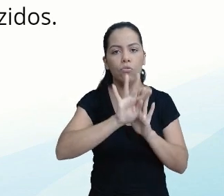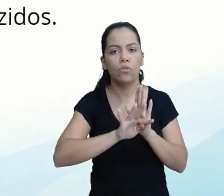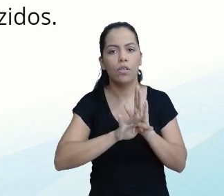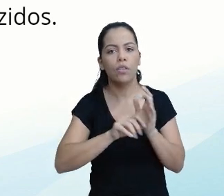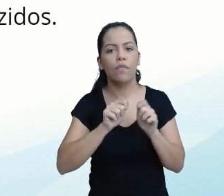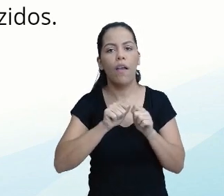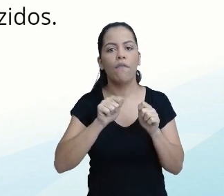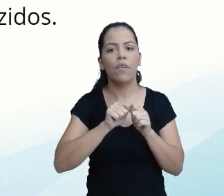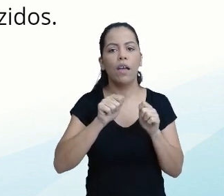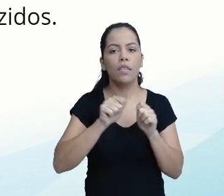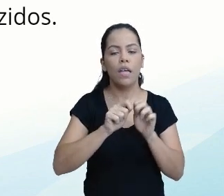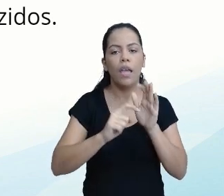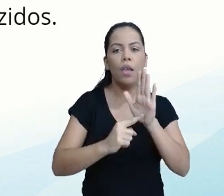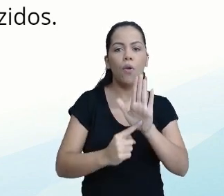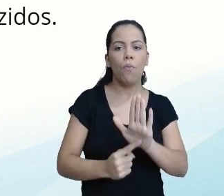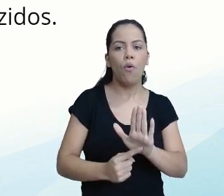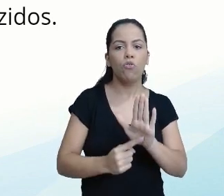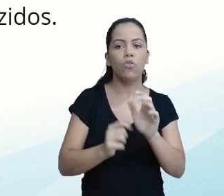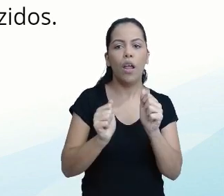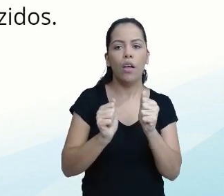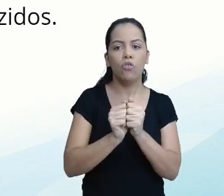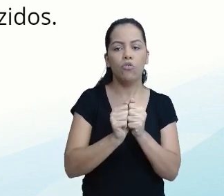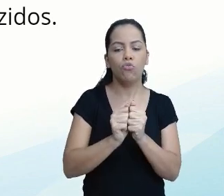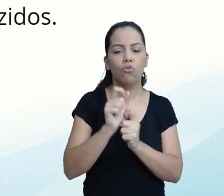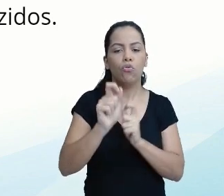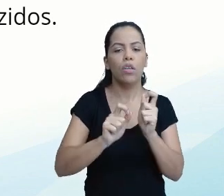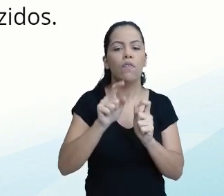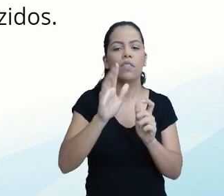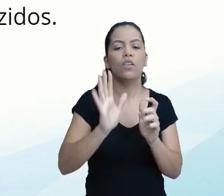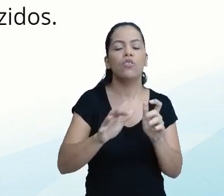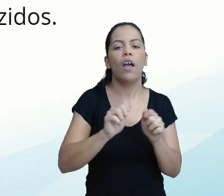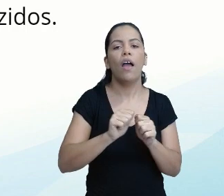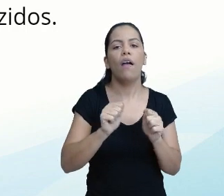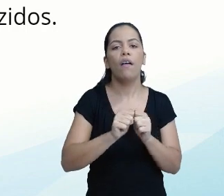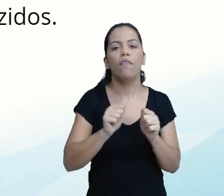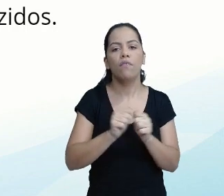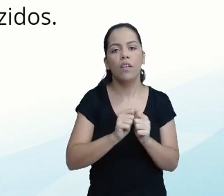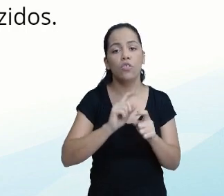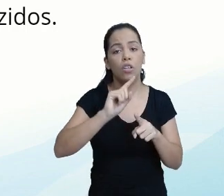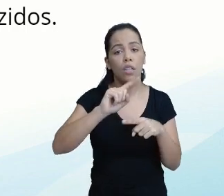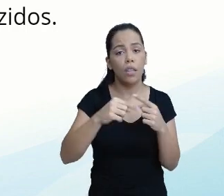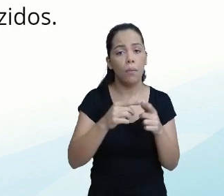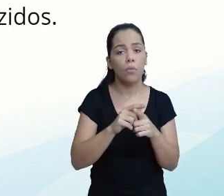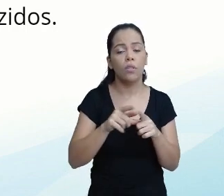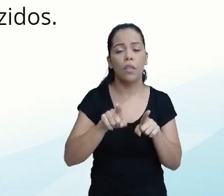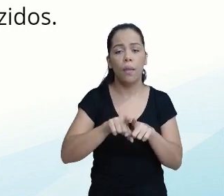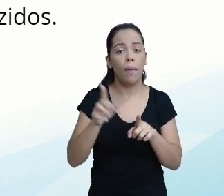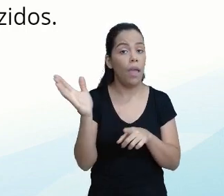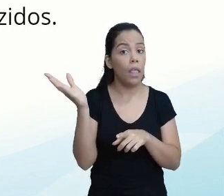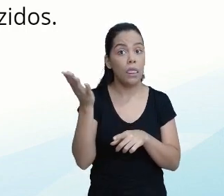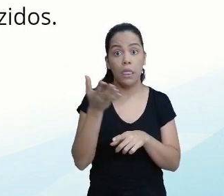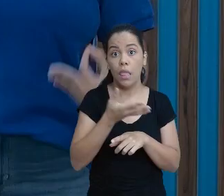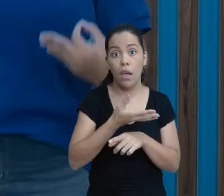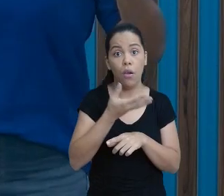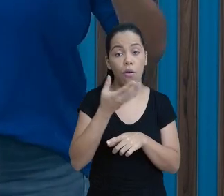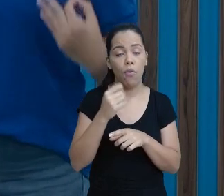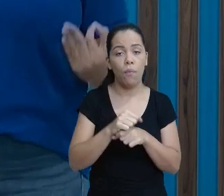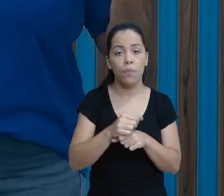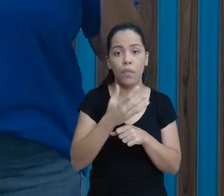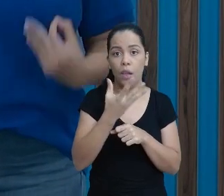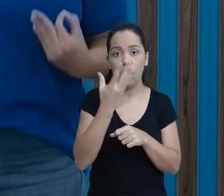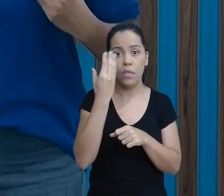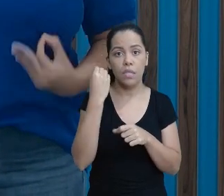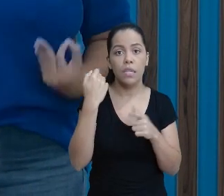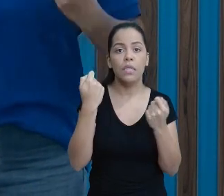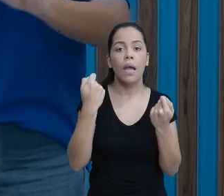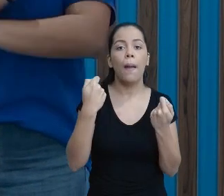acrescentar tais apontamentos junto aos resumos já produzidos. E não se esqueçam jamais de revisar o texto